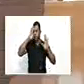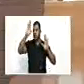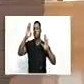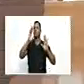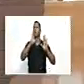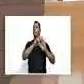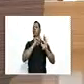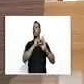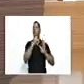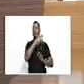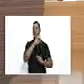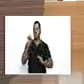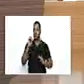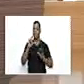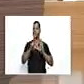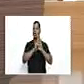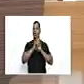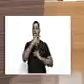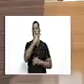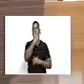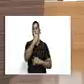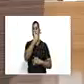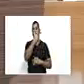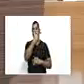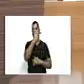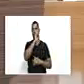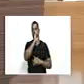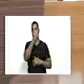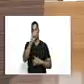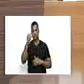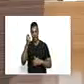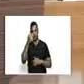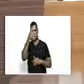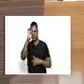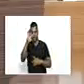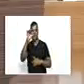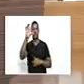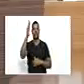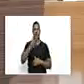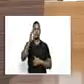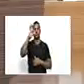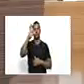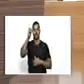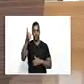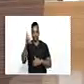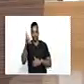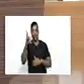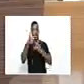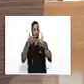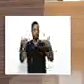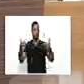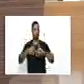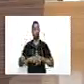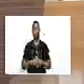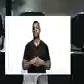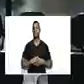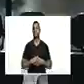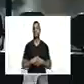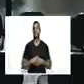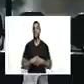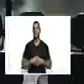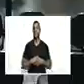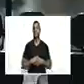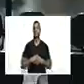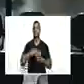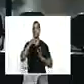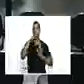200 da lei número 810 de 91 e da outras providências projeto